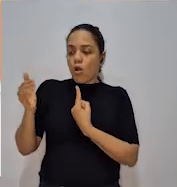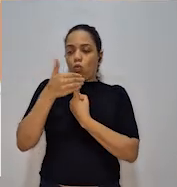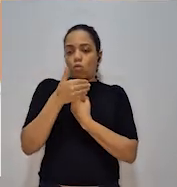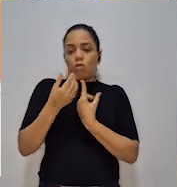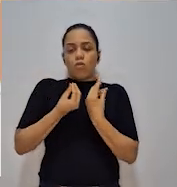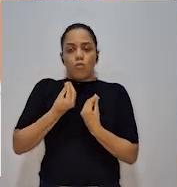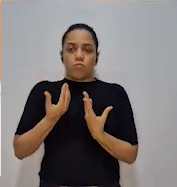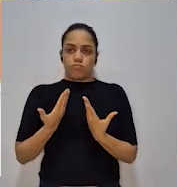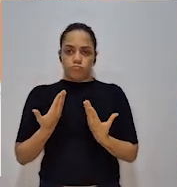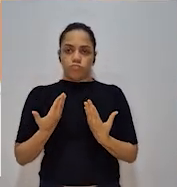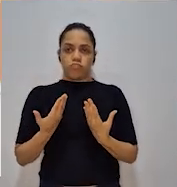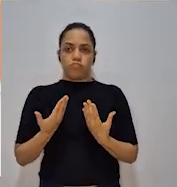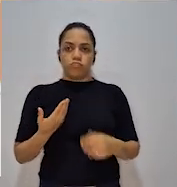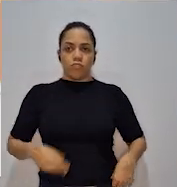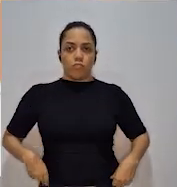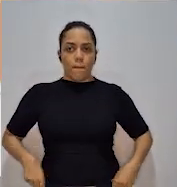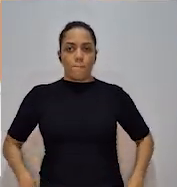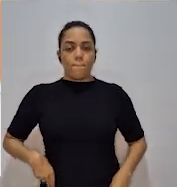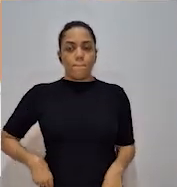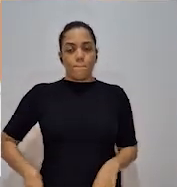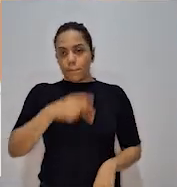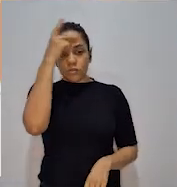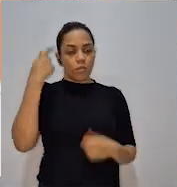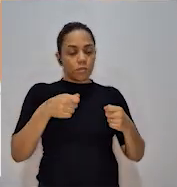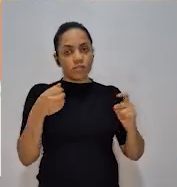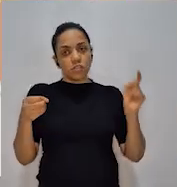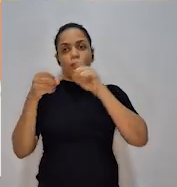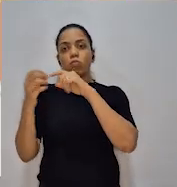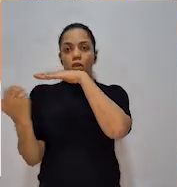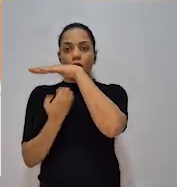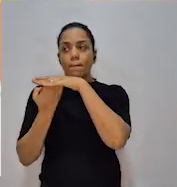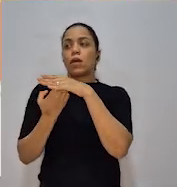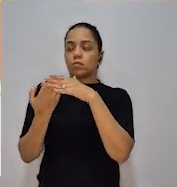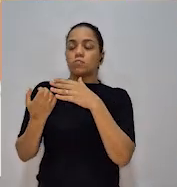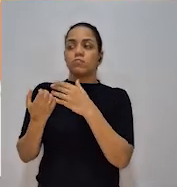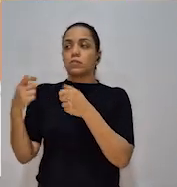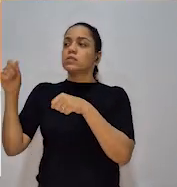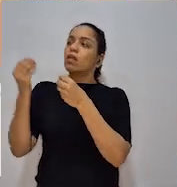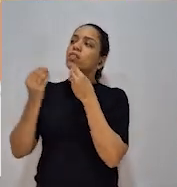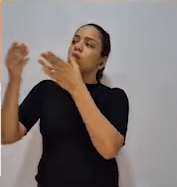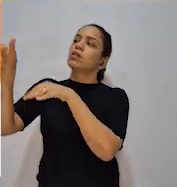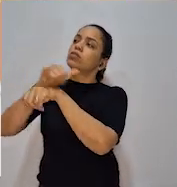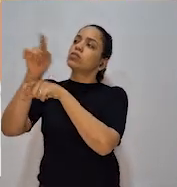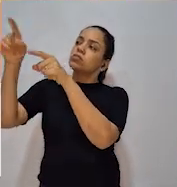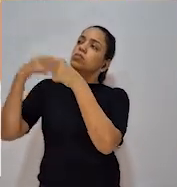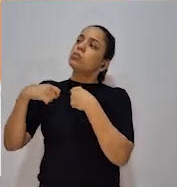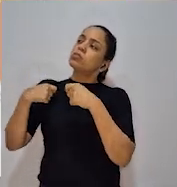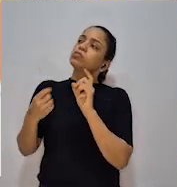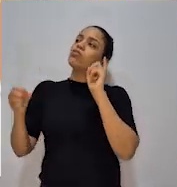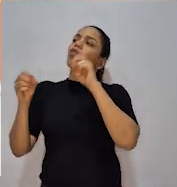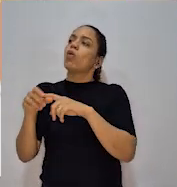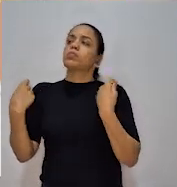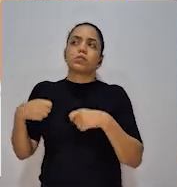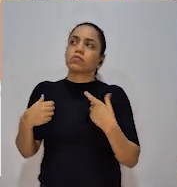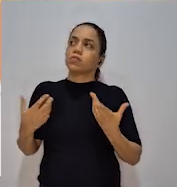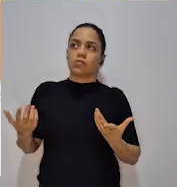né? E reintegrando essas pessoas dentro das suas organizações. Porque não dá para acreditar que